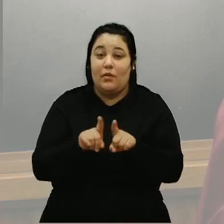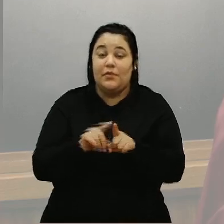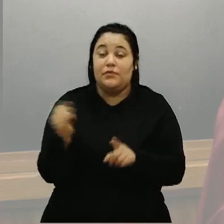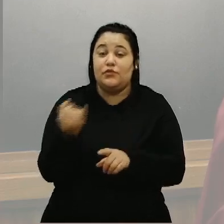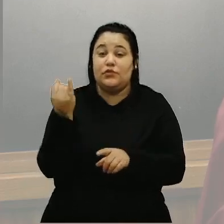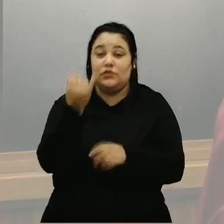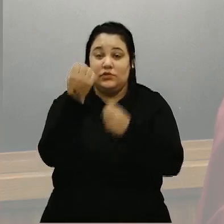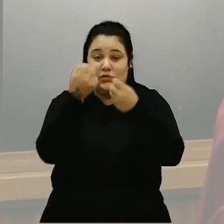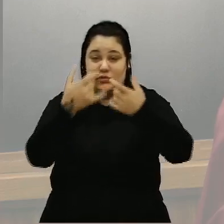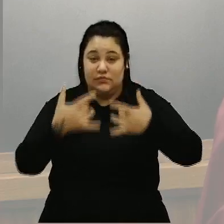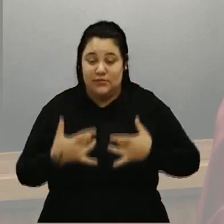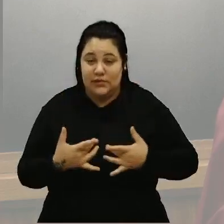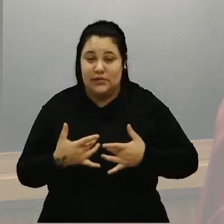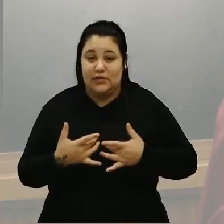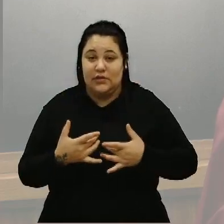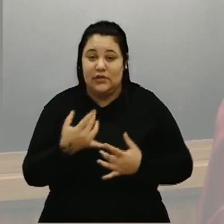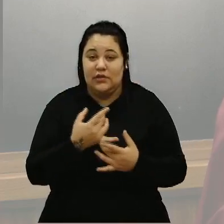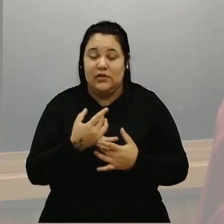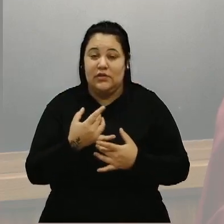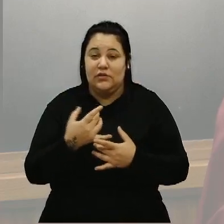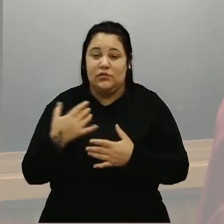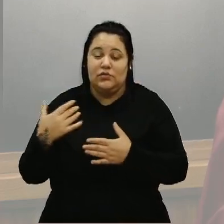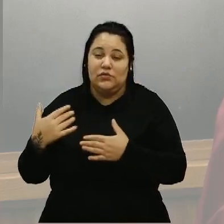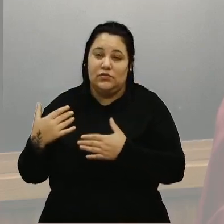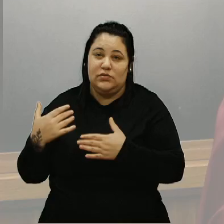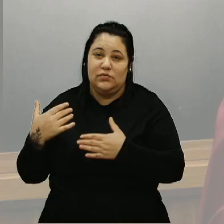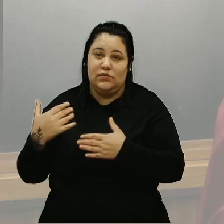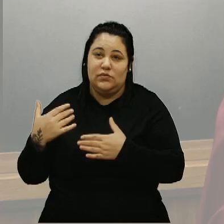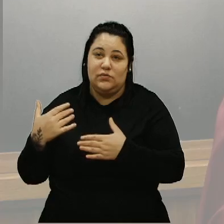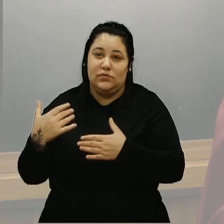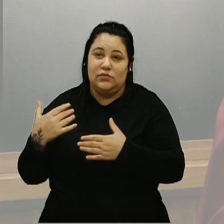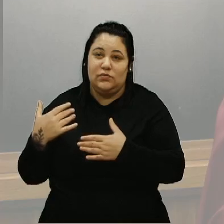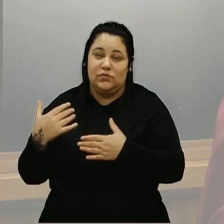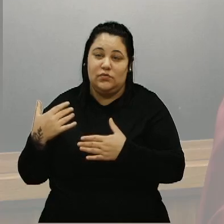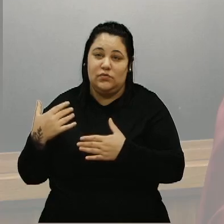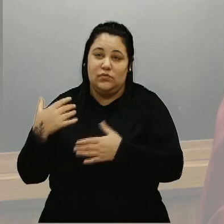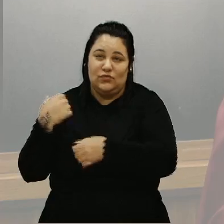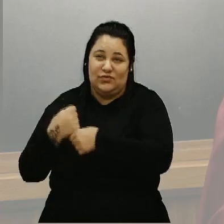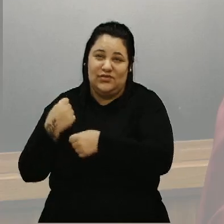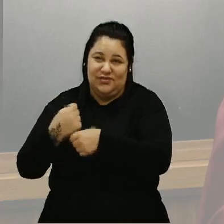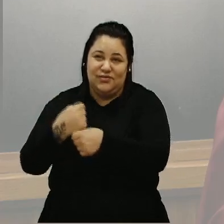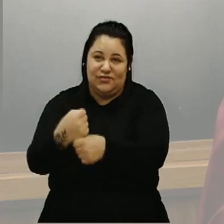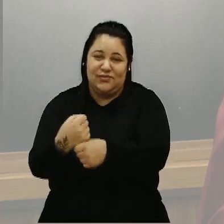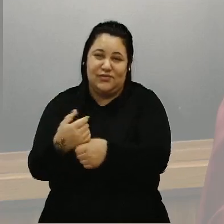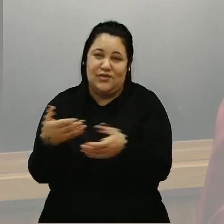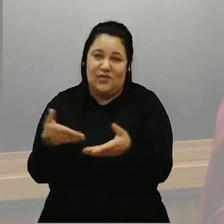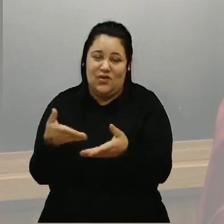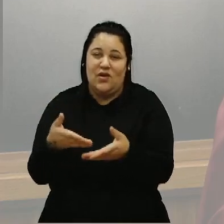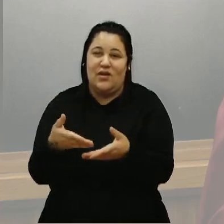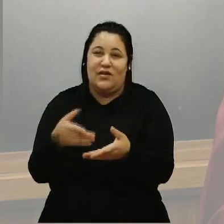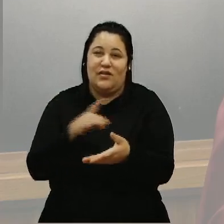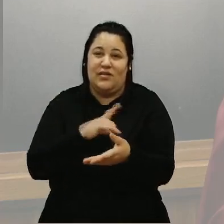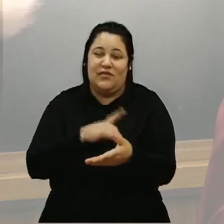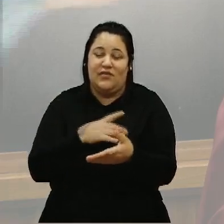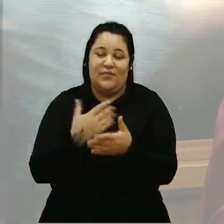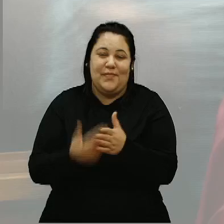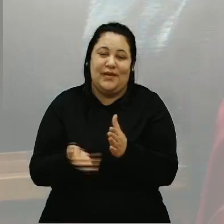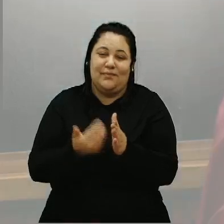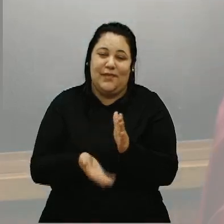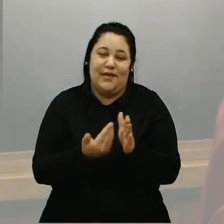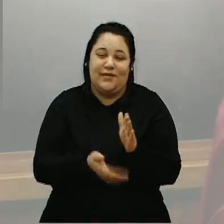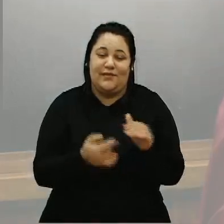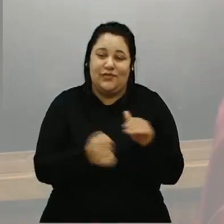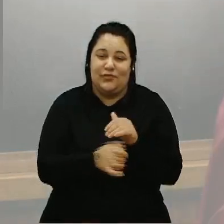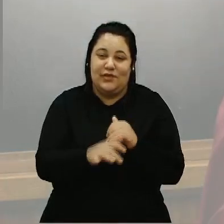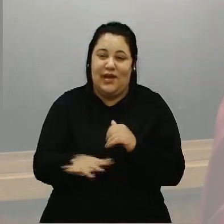dizer que, dos últimos anos para cá, teve muita perda de investimento na área